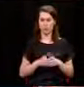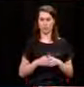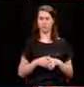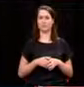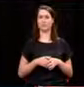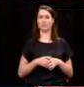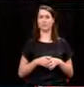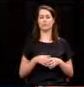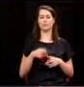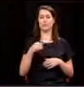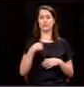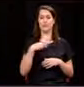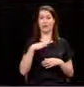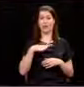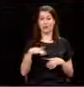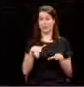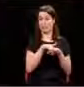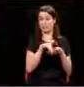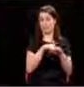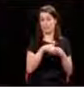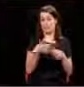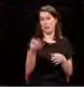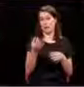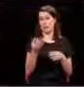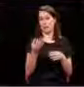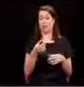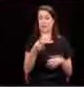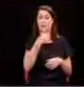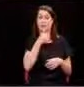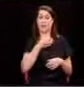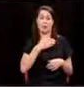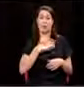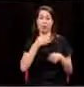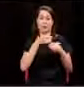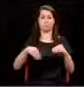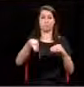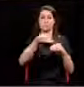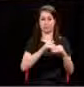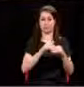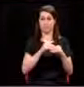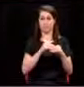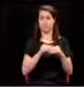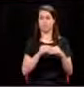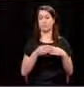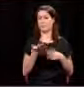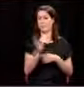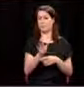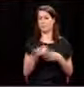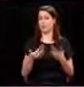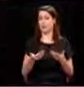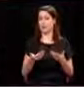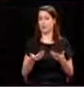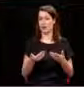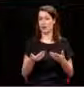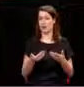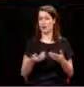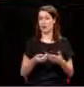esta iniciativa, né? Mais uma inovação do nosso Porto de Lisboa e Benfica, pois é de louvar mais esta iniciativa para poder